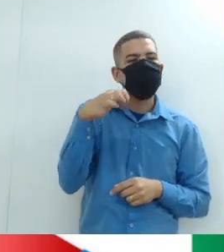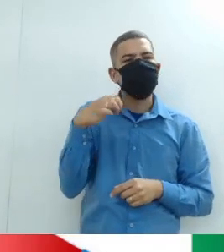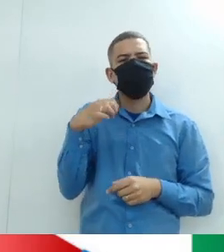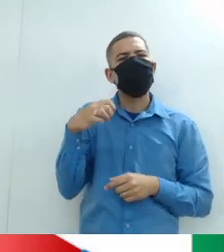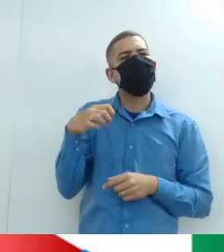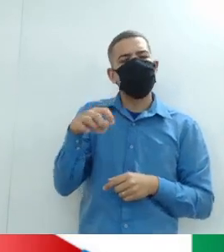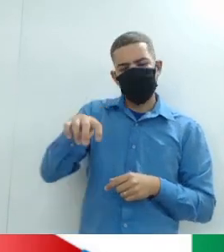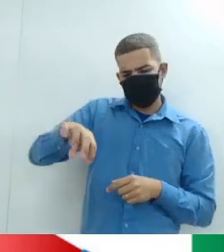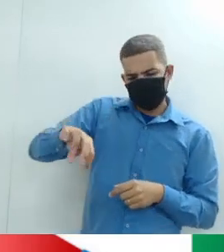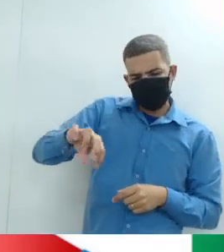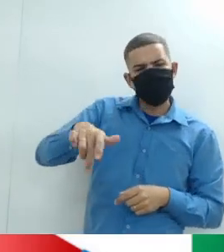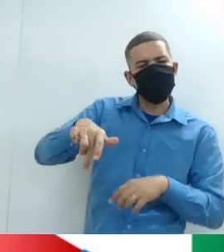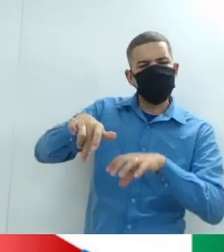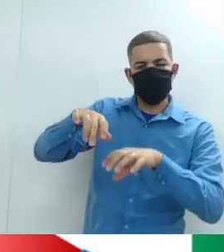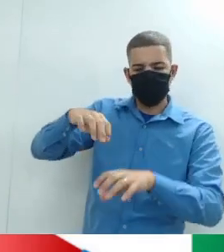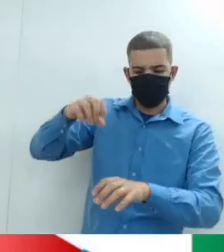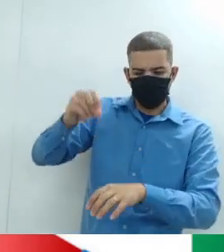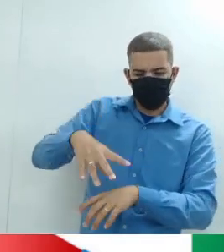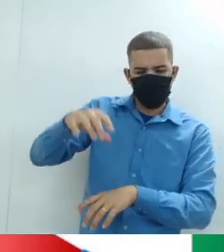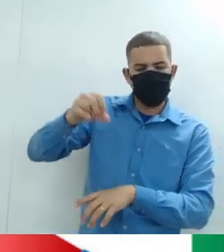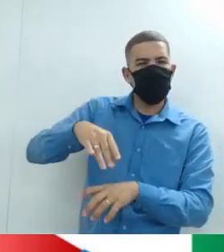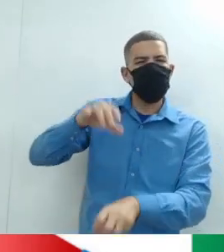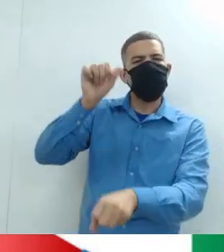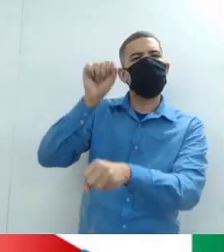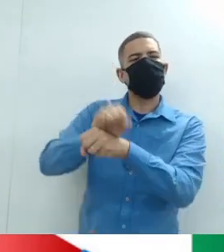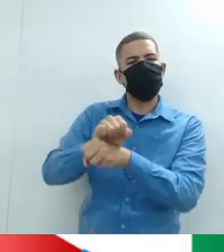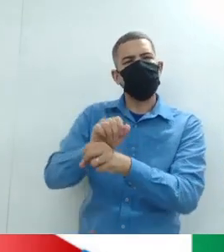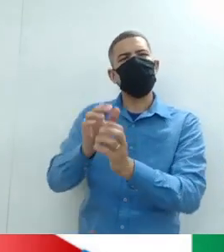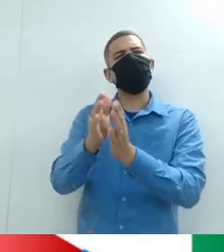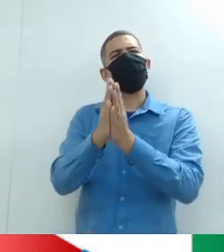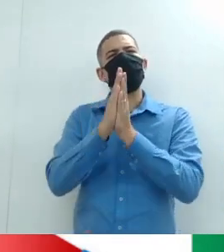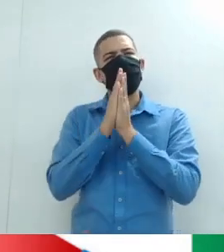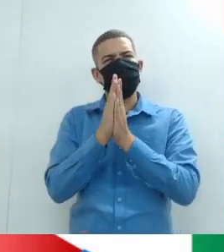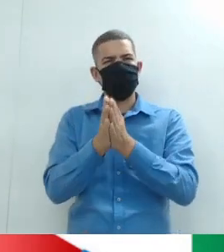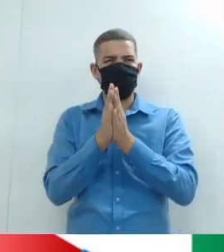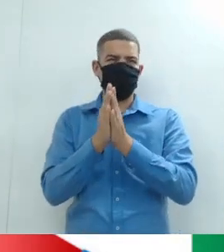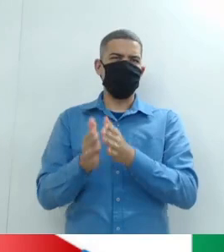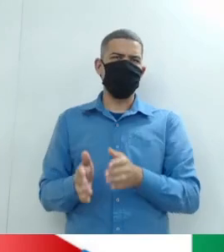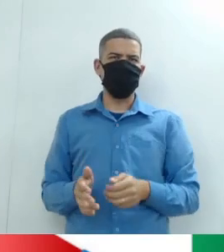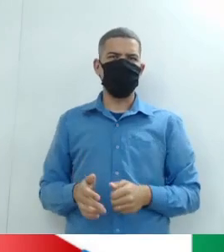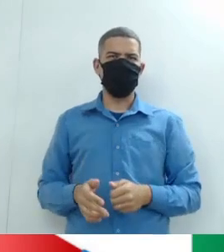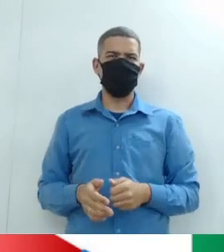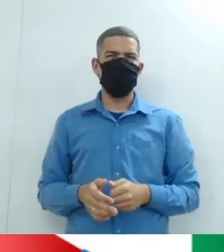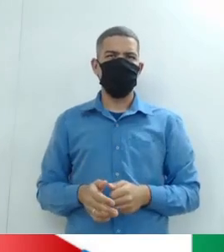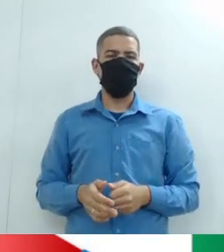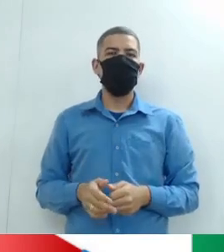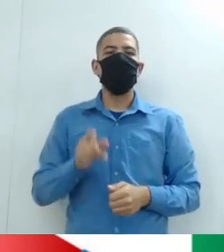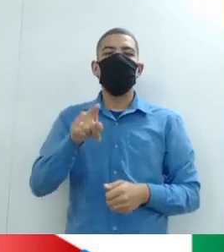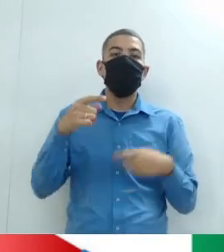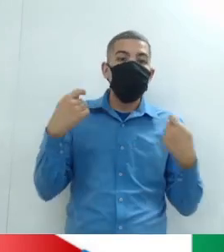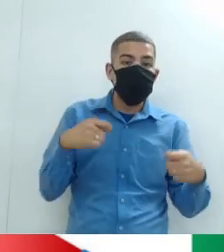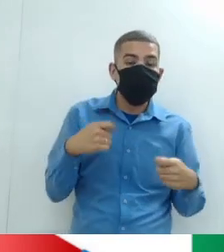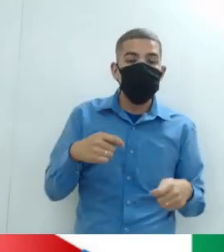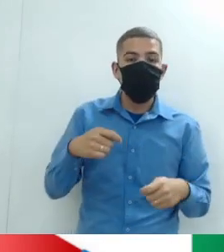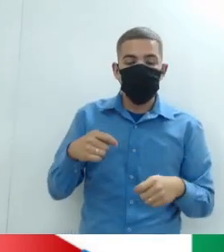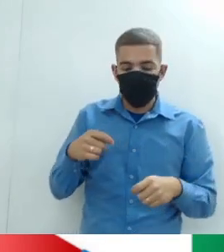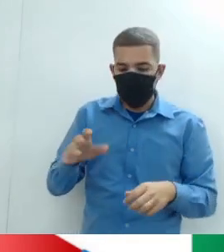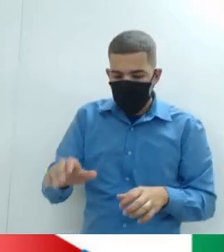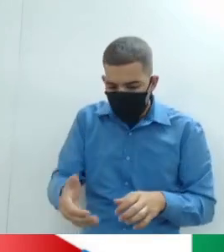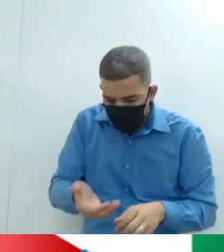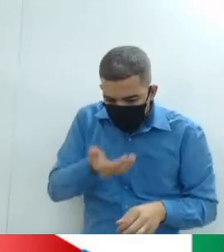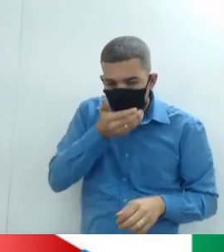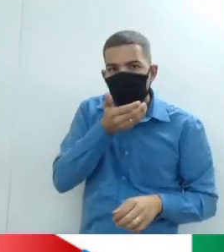favor, desligue a torneira. Desligue a torneira, por favor. Volte a ligar quando você precisar dela, porque isso